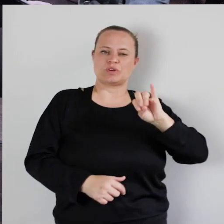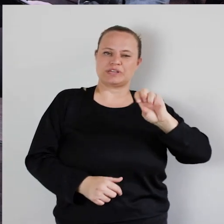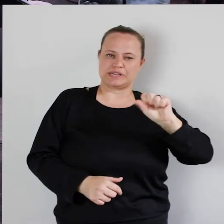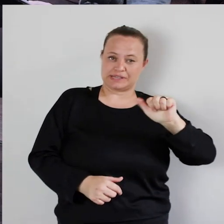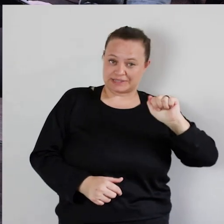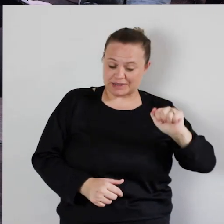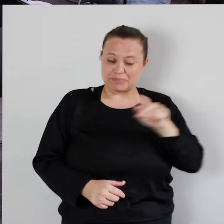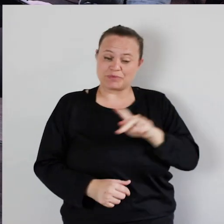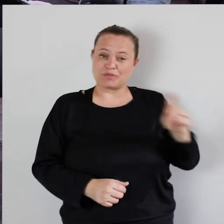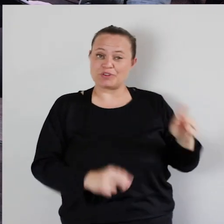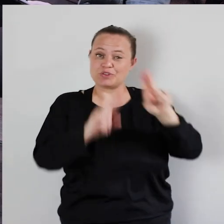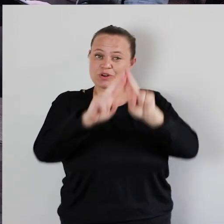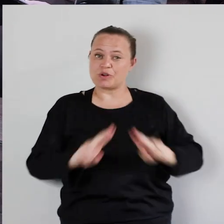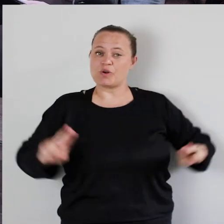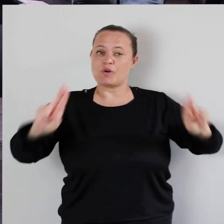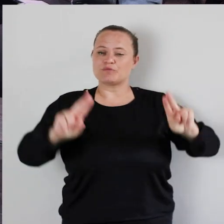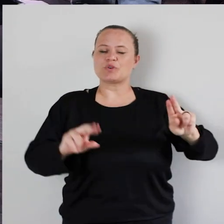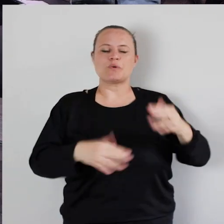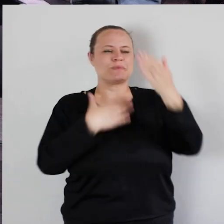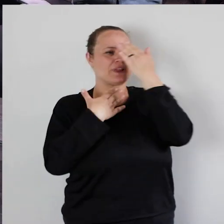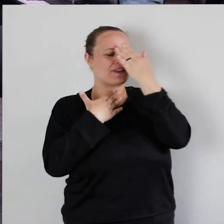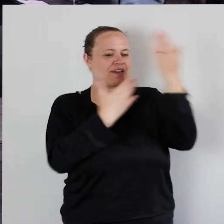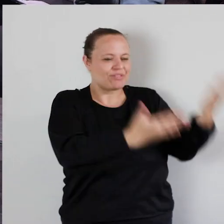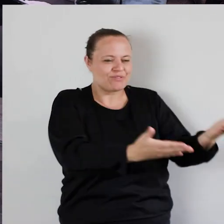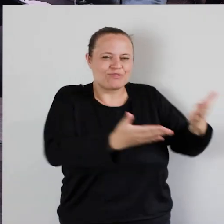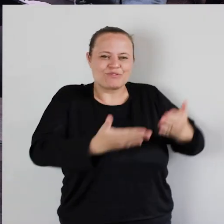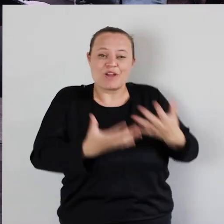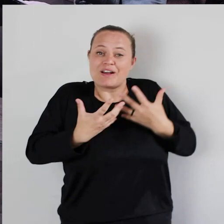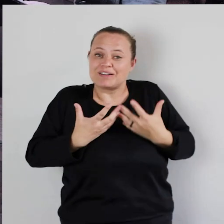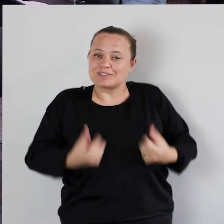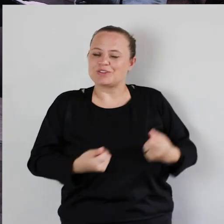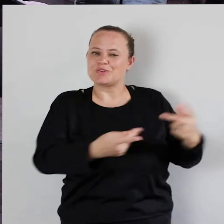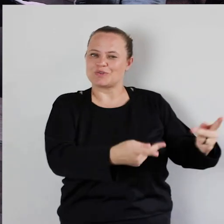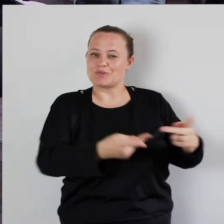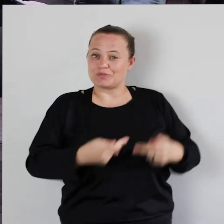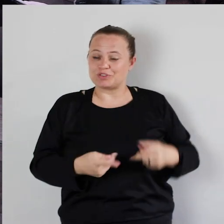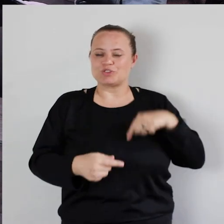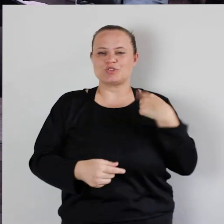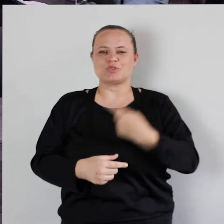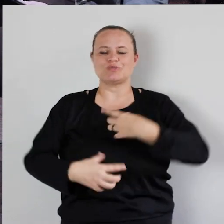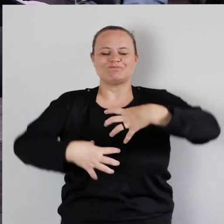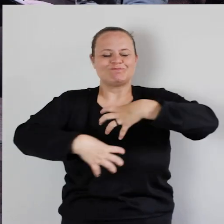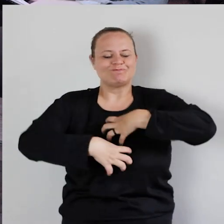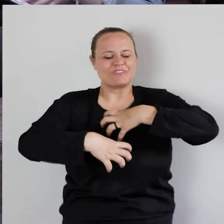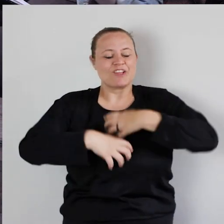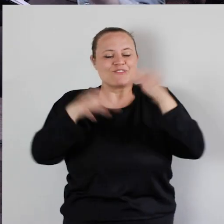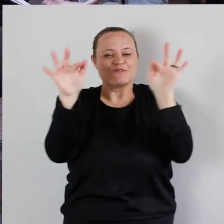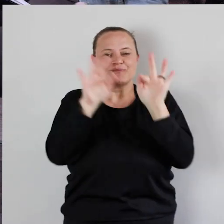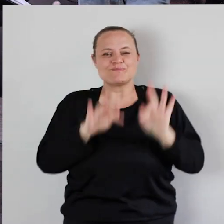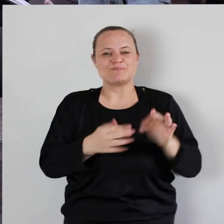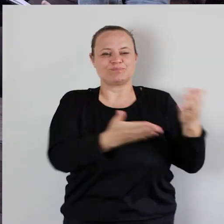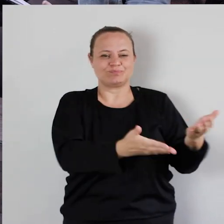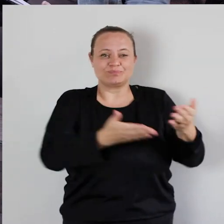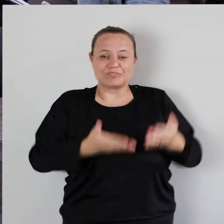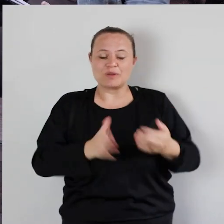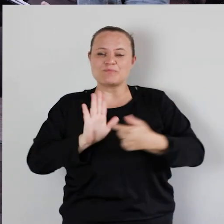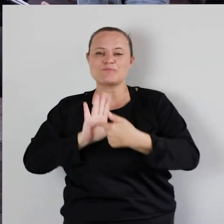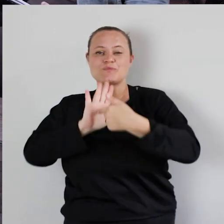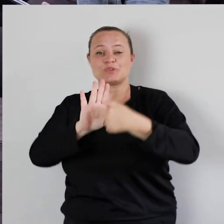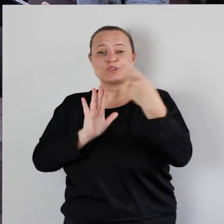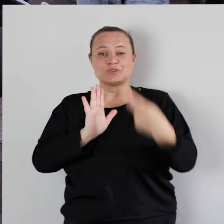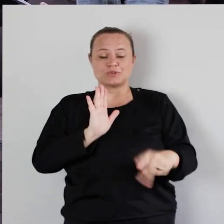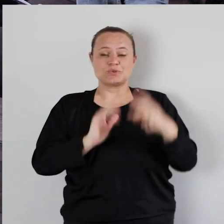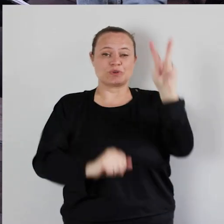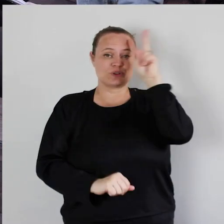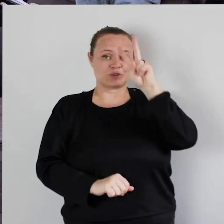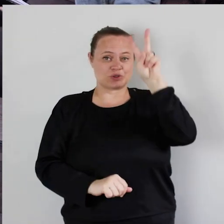Lagnello, professora da UFSC. Seja muito bem-vinda, obrigada por aceitar nosso convite. É um imenso prazer trazer um